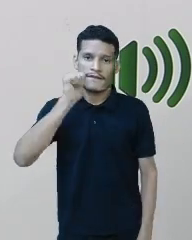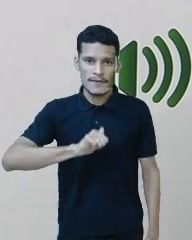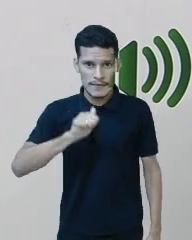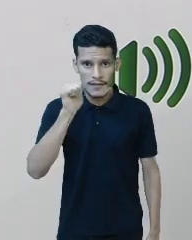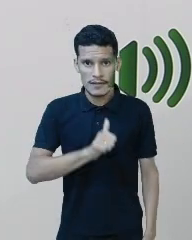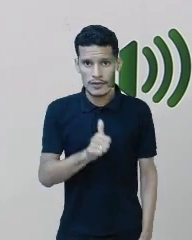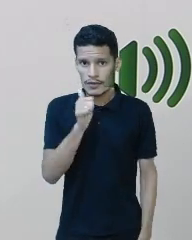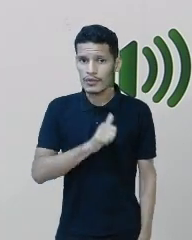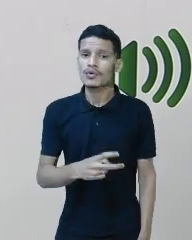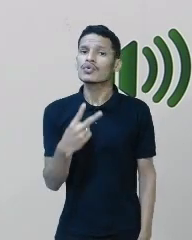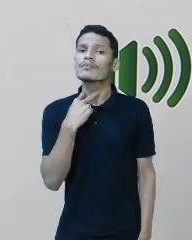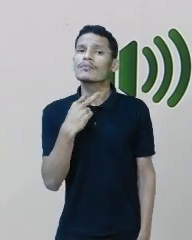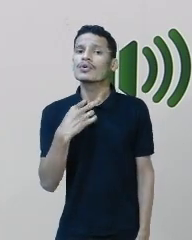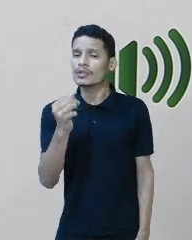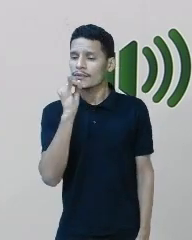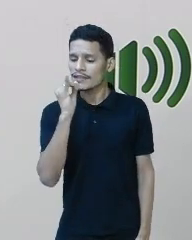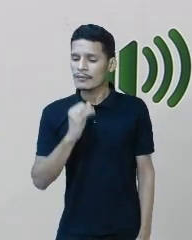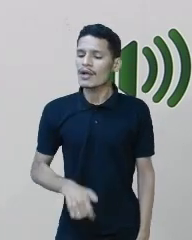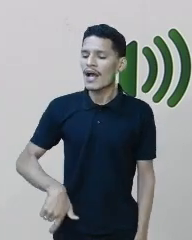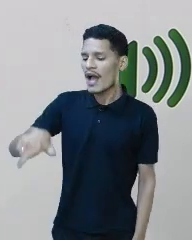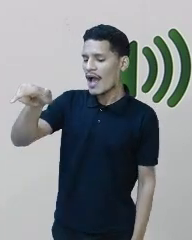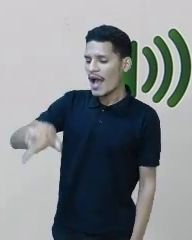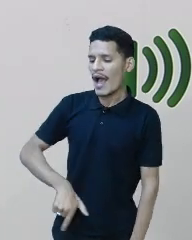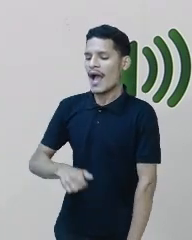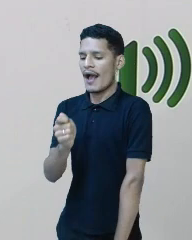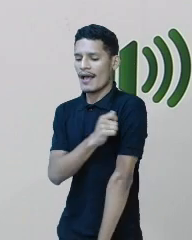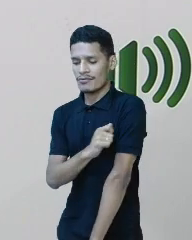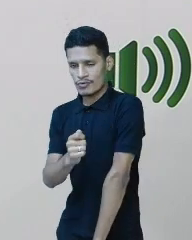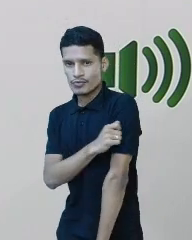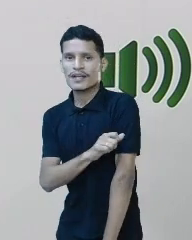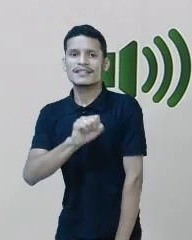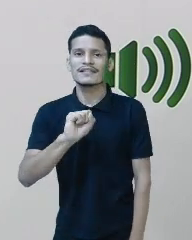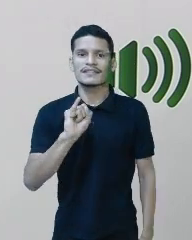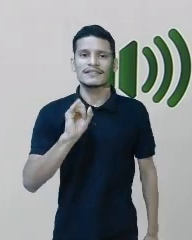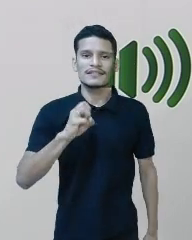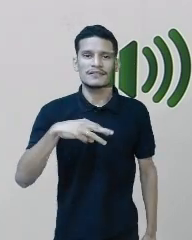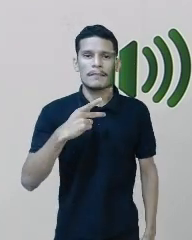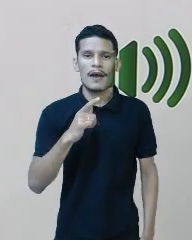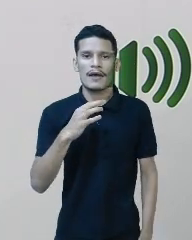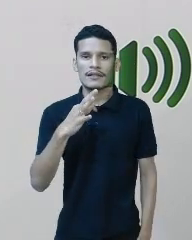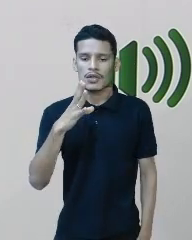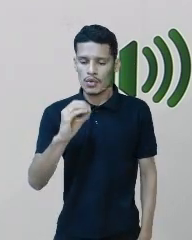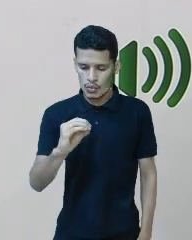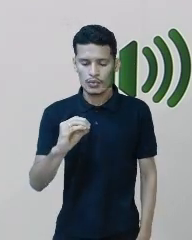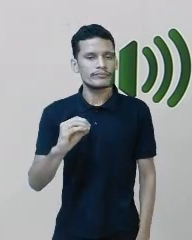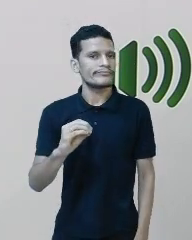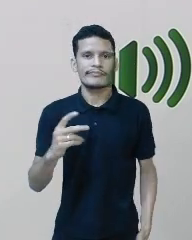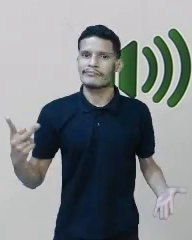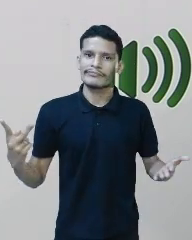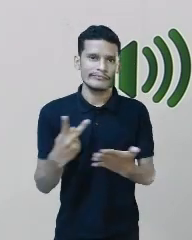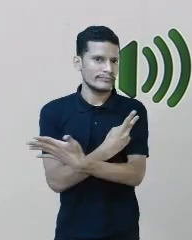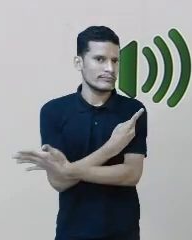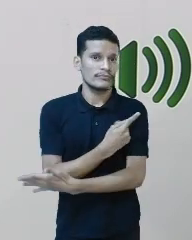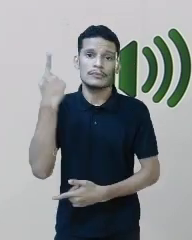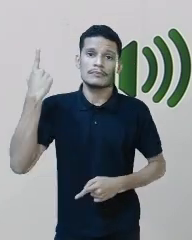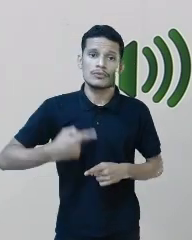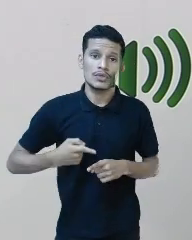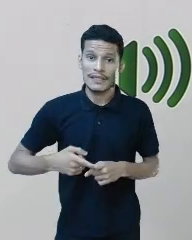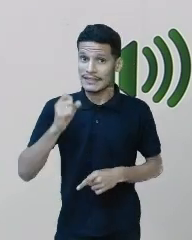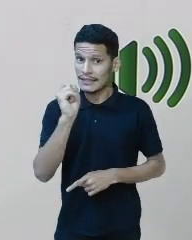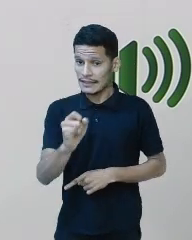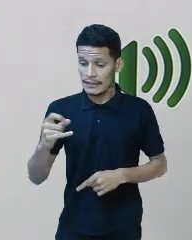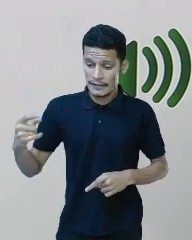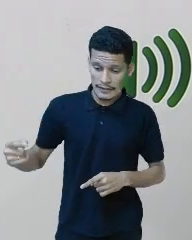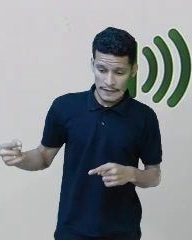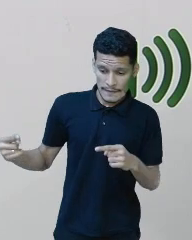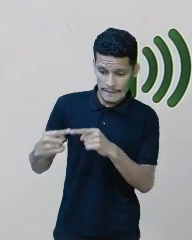jamais dizer a aluna simpático, tá? É uma concordância que estaria errada. Por quê? Se tudo está no feminino, se